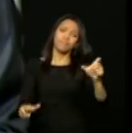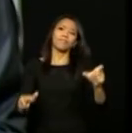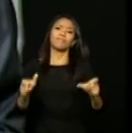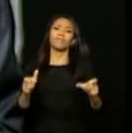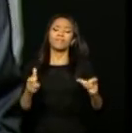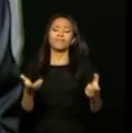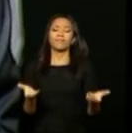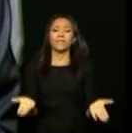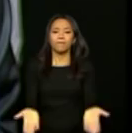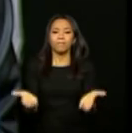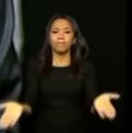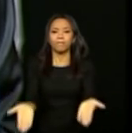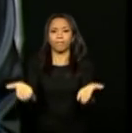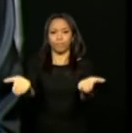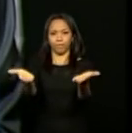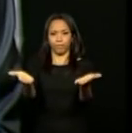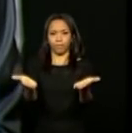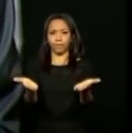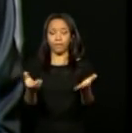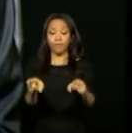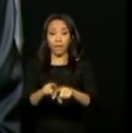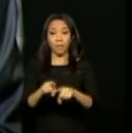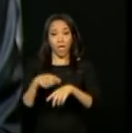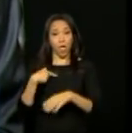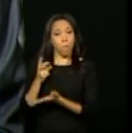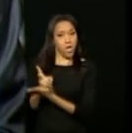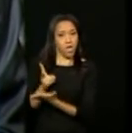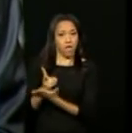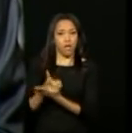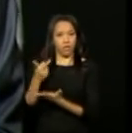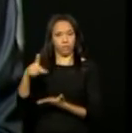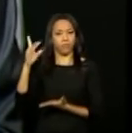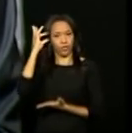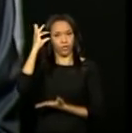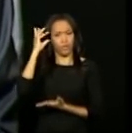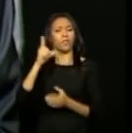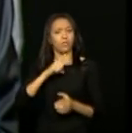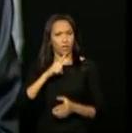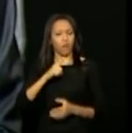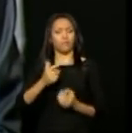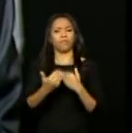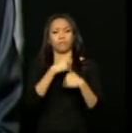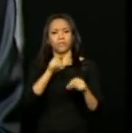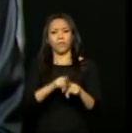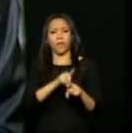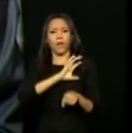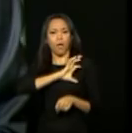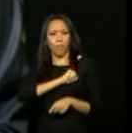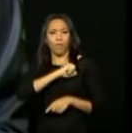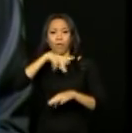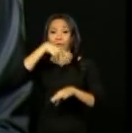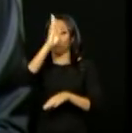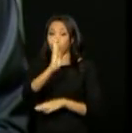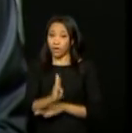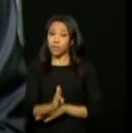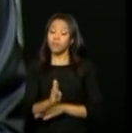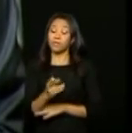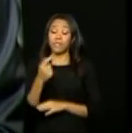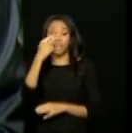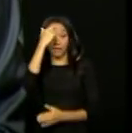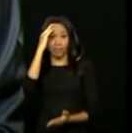em seus filhos. Como Dilma, tem um profundo amor pelo Brasil, fé em nosso povo e esperança em nosso futuro